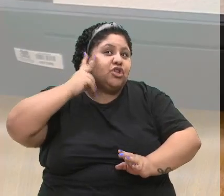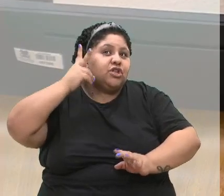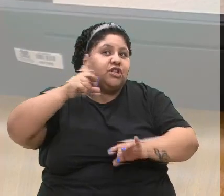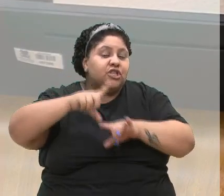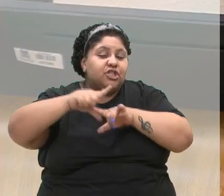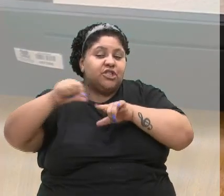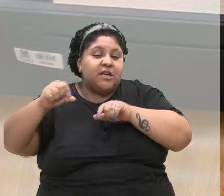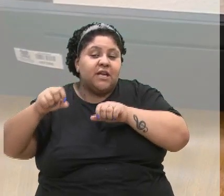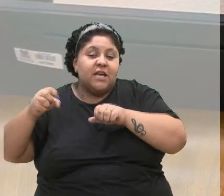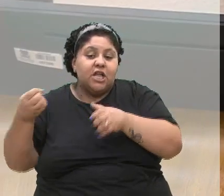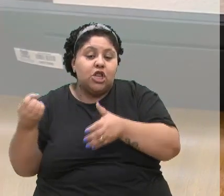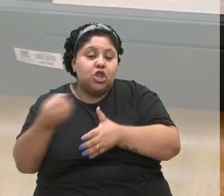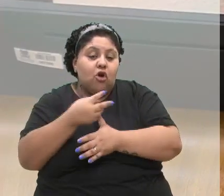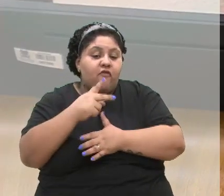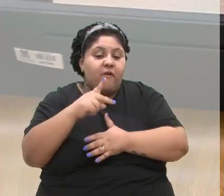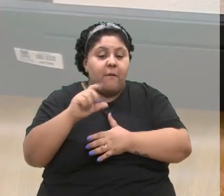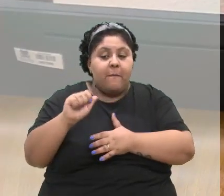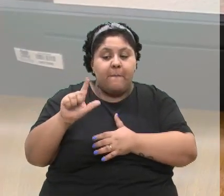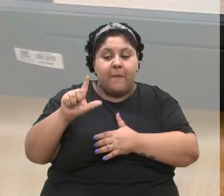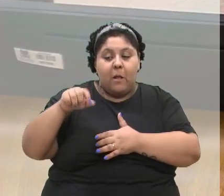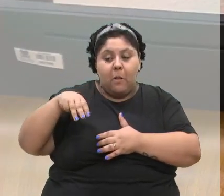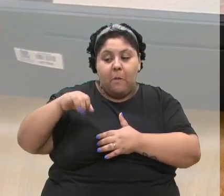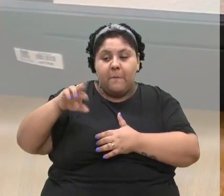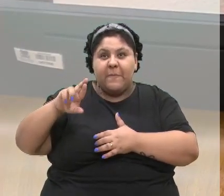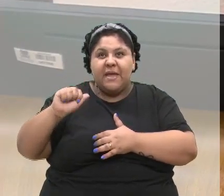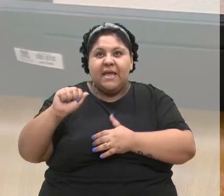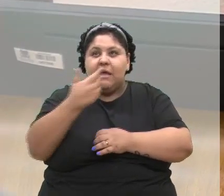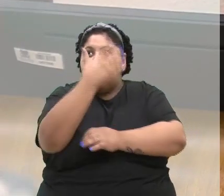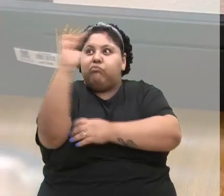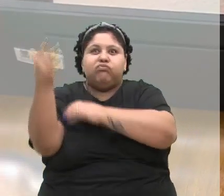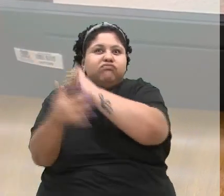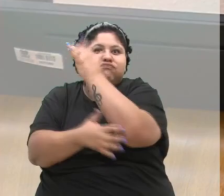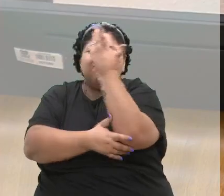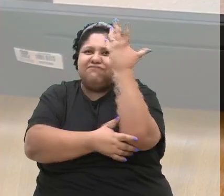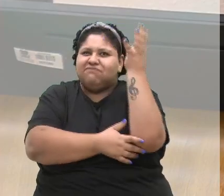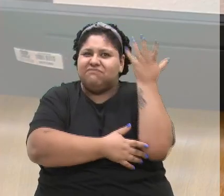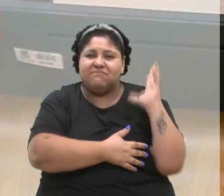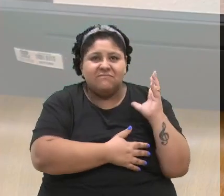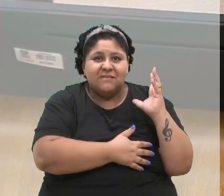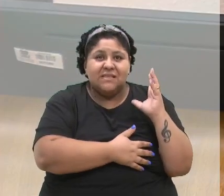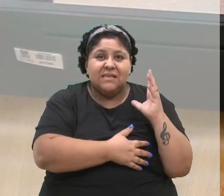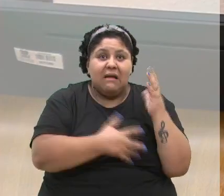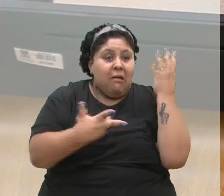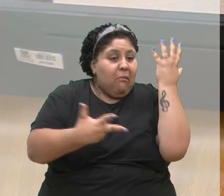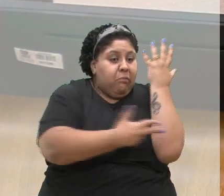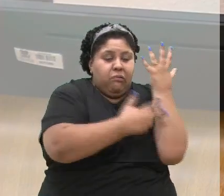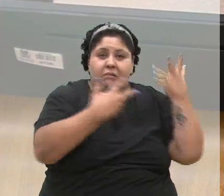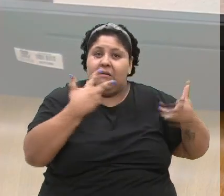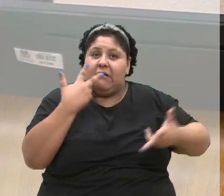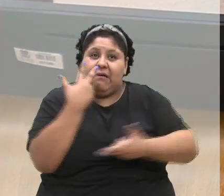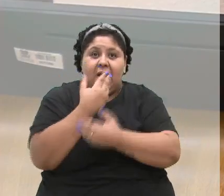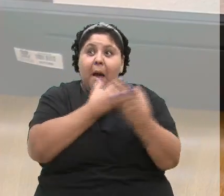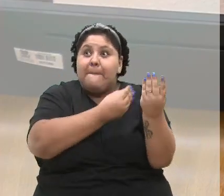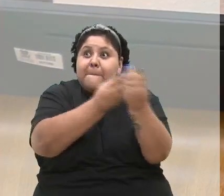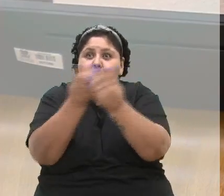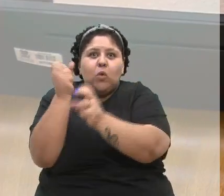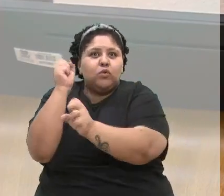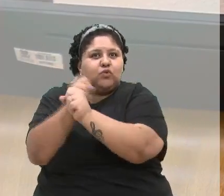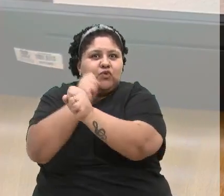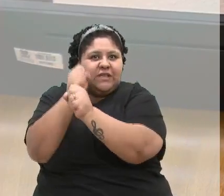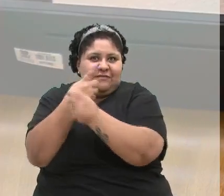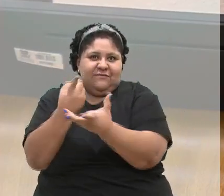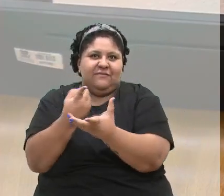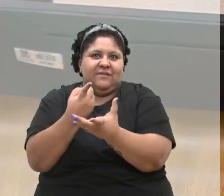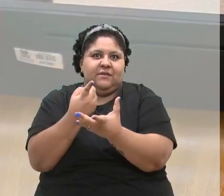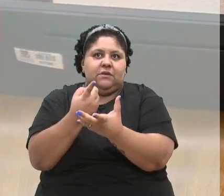Palmira. E ela está tomada de mato, e as roçadeiras não passam há anos. Há anos. Aí eu gostaria de saber, e eu vou